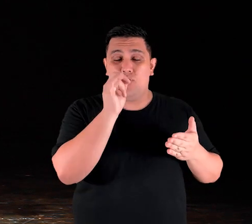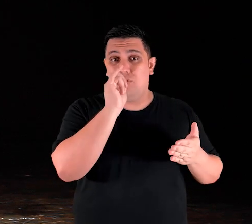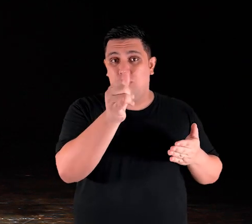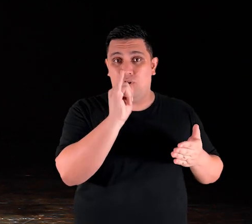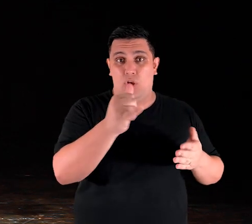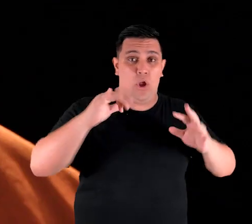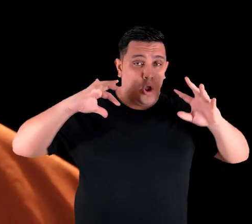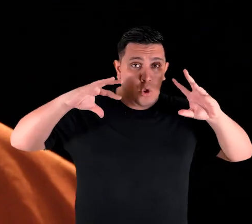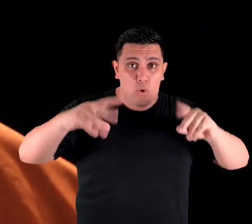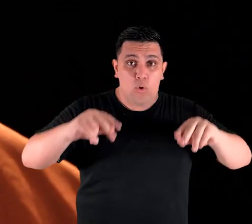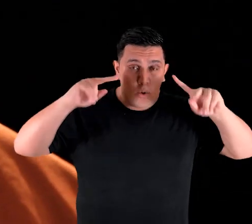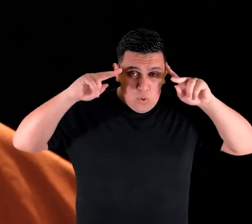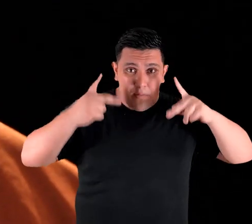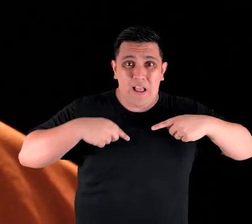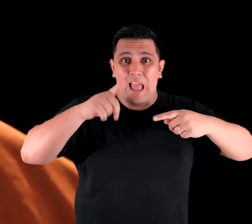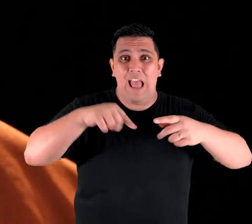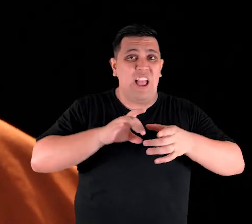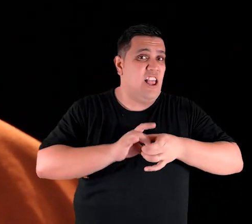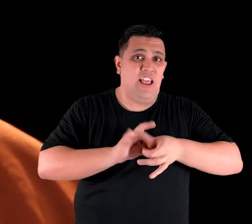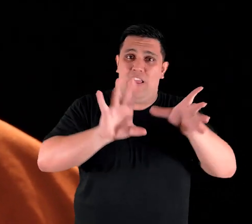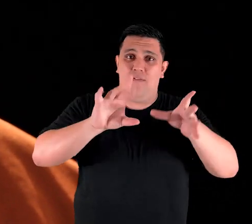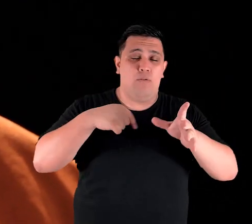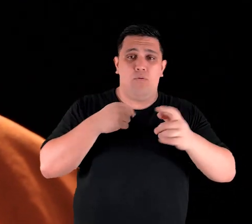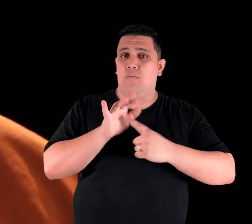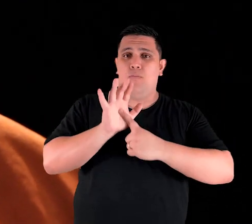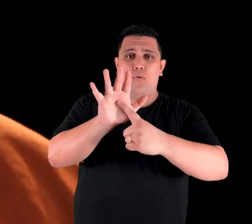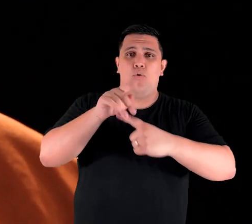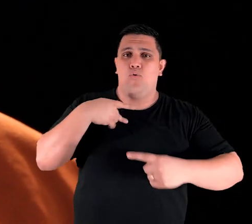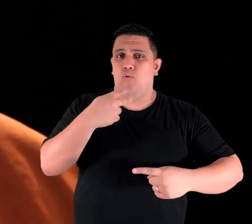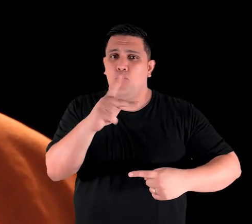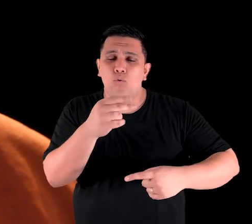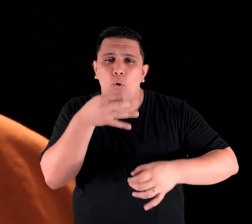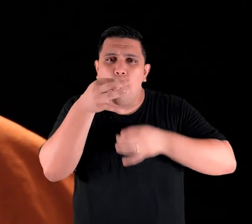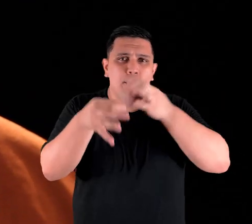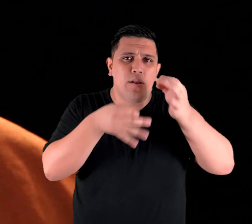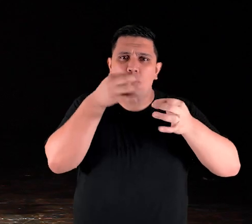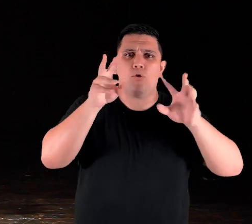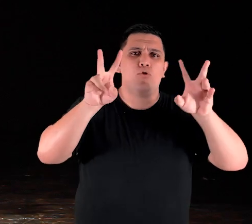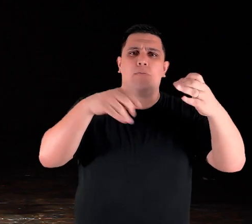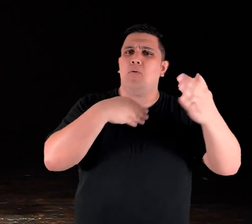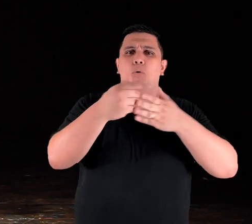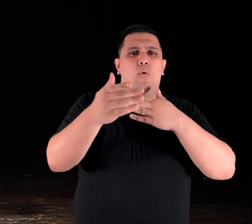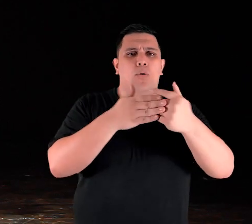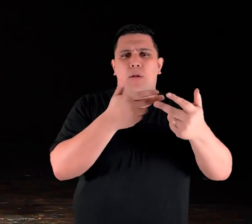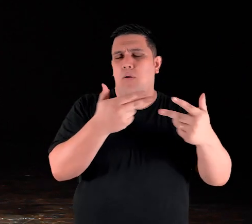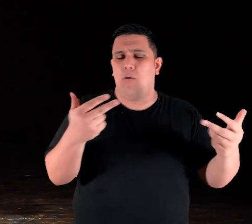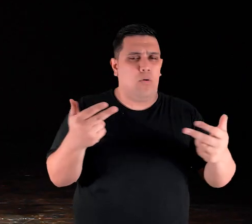homem é livre manifestar a sua opinião sobre qualquer objeto.